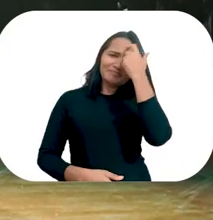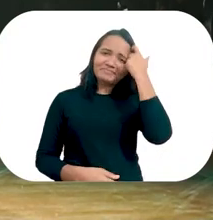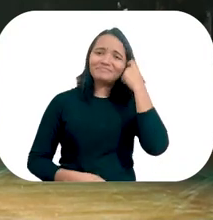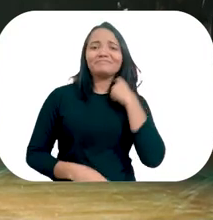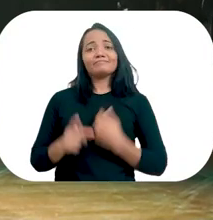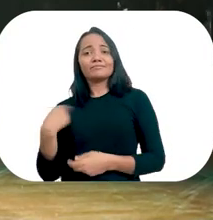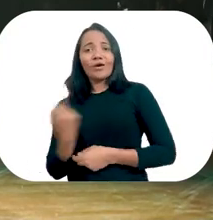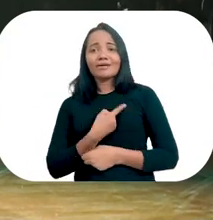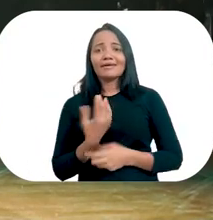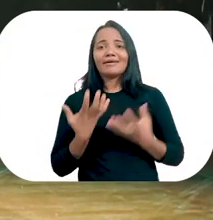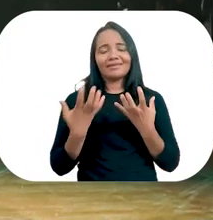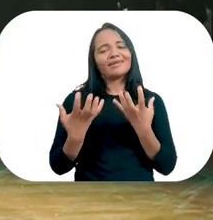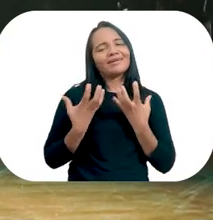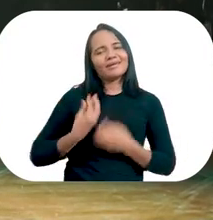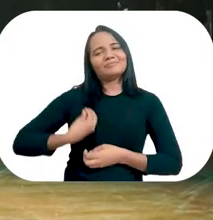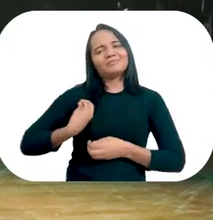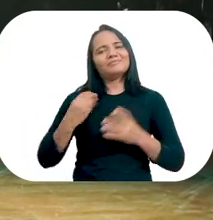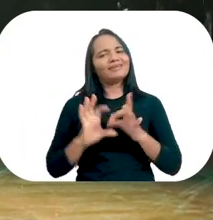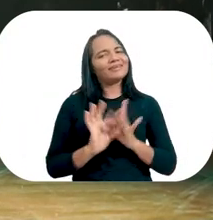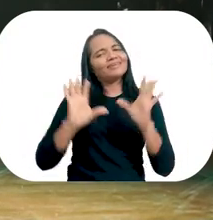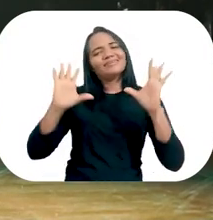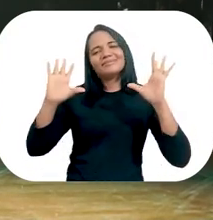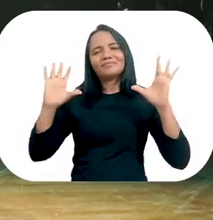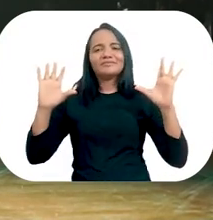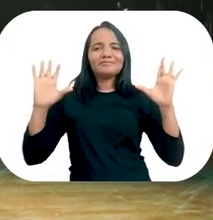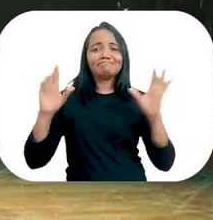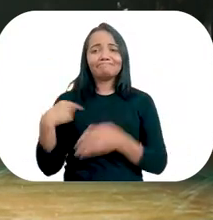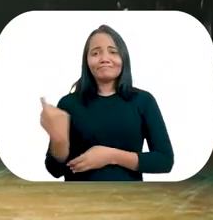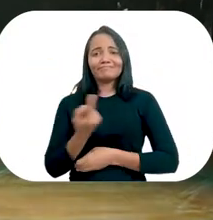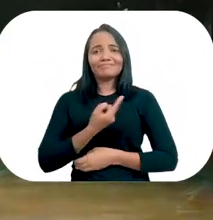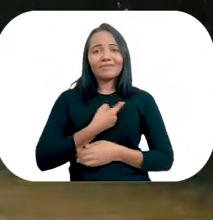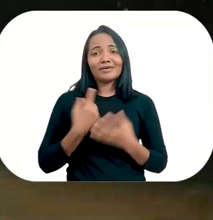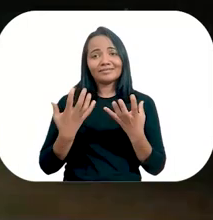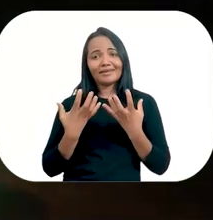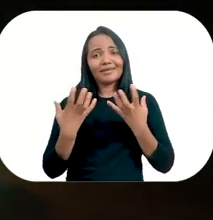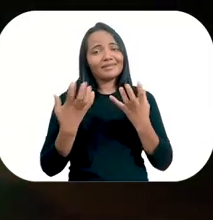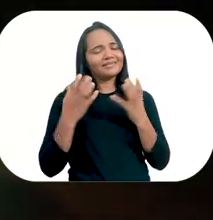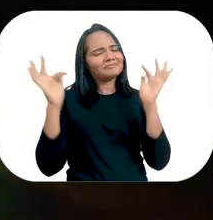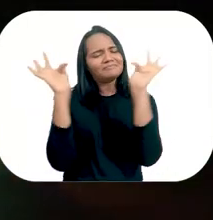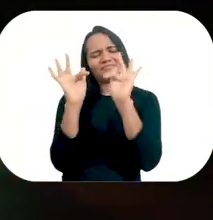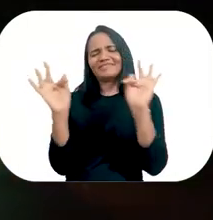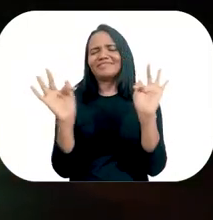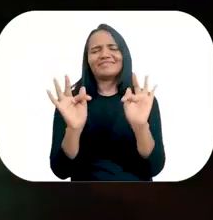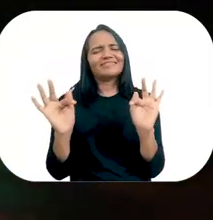a gente quer viver a liberdade, a gente quer viver